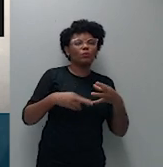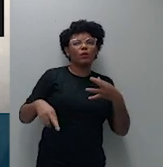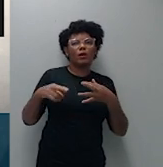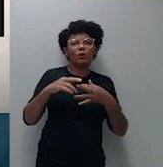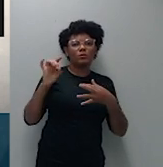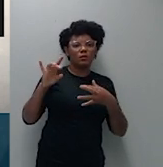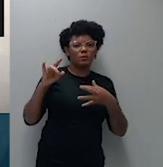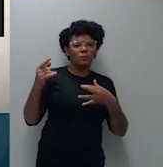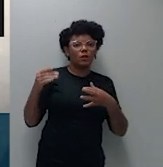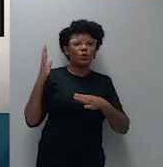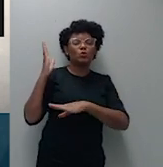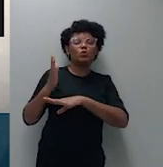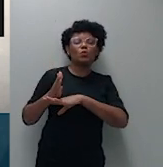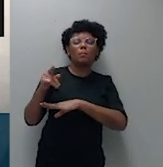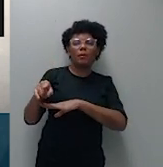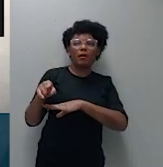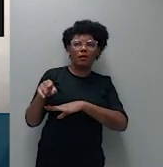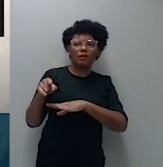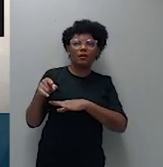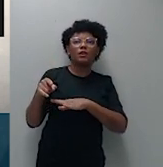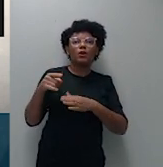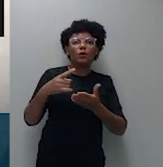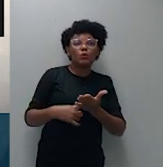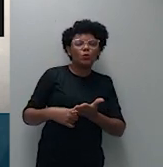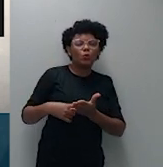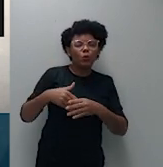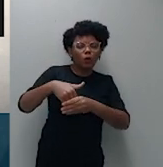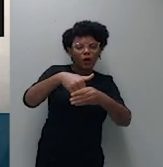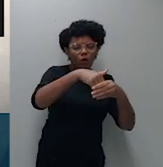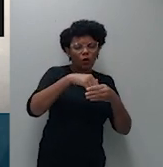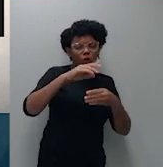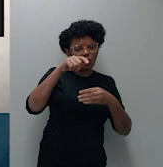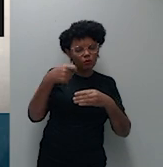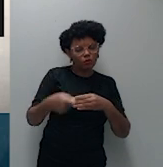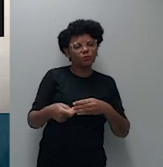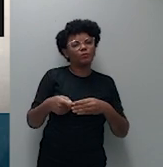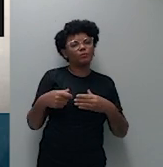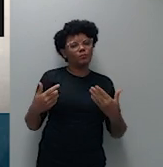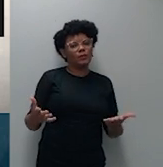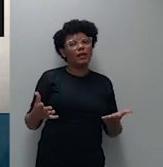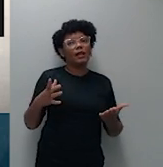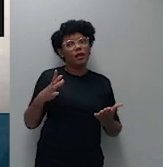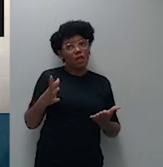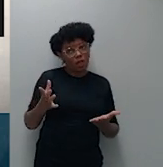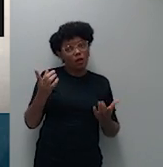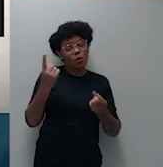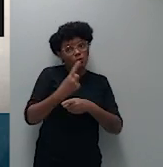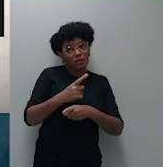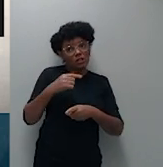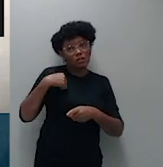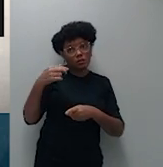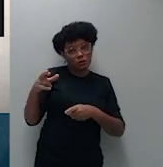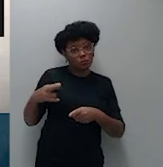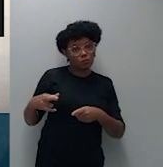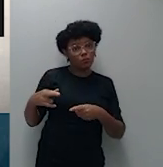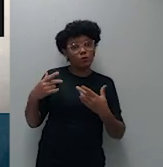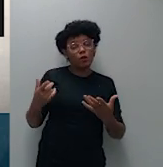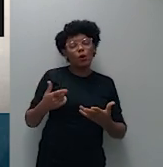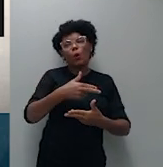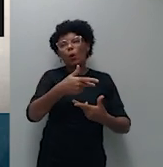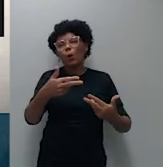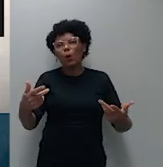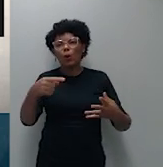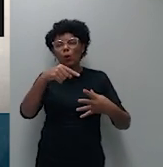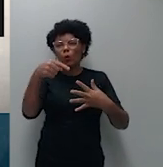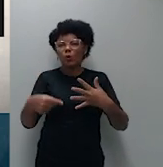na parte do especial o que se pede a cassação do acórdão proferido nos embargos declaração em face de contradições e omissões a respeito